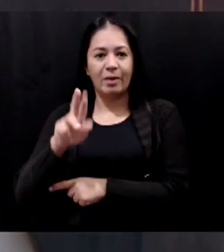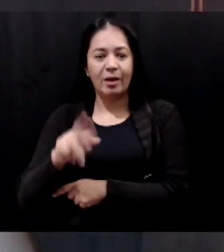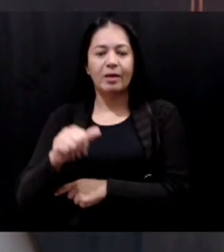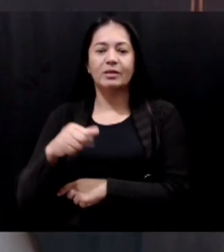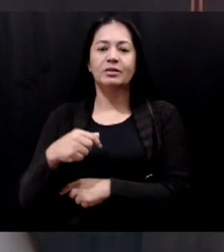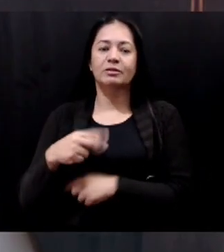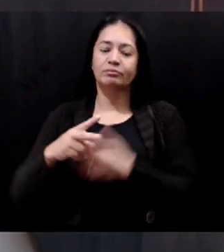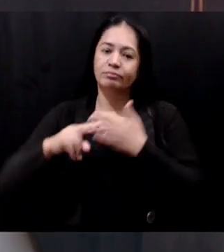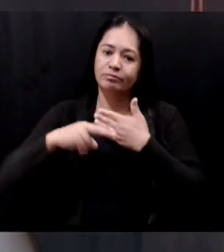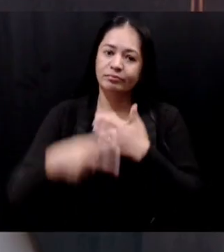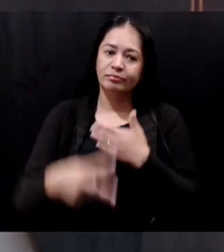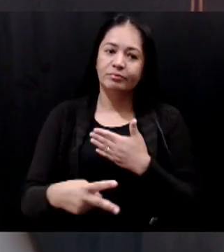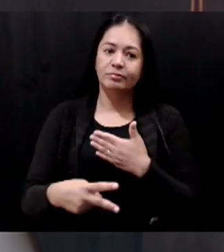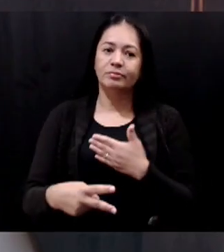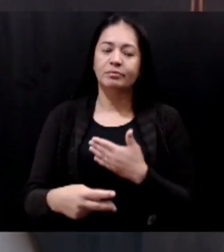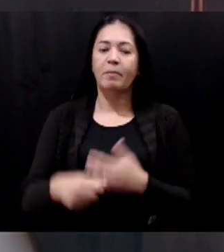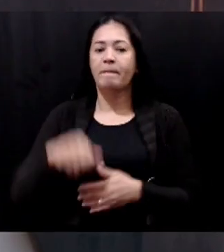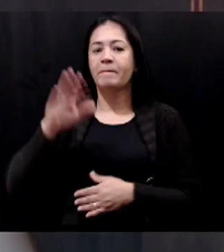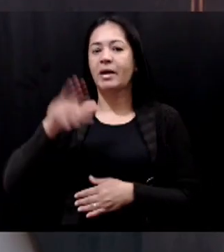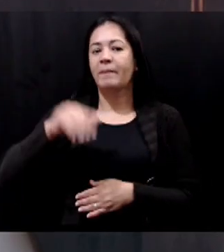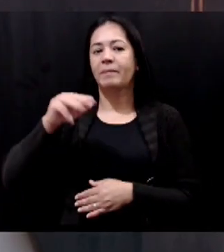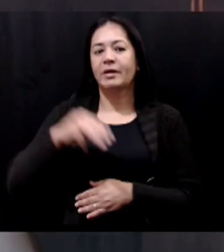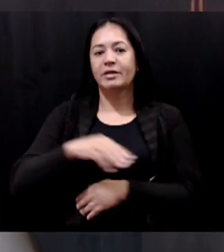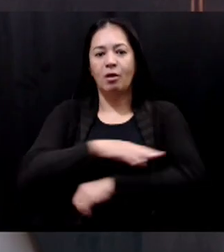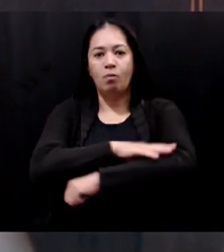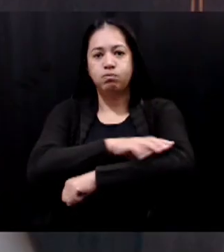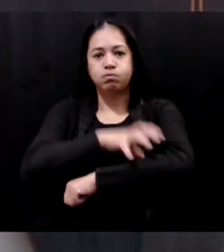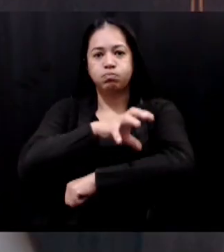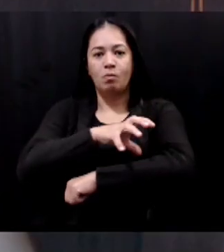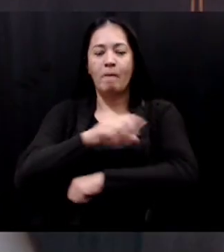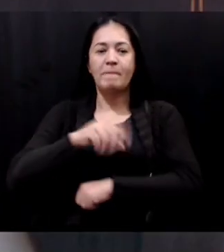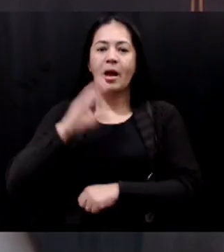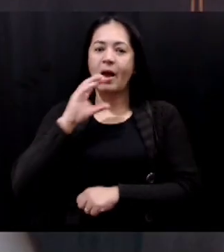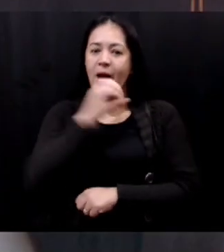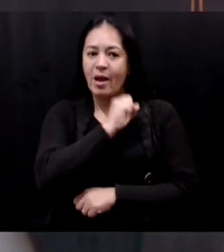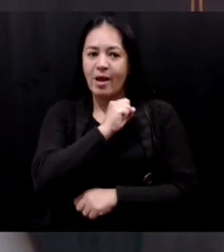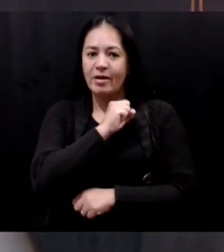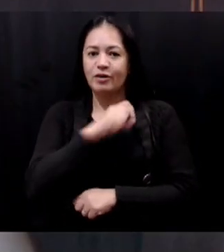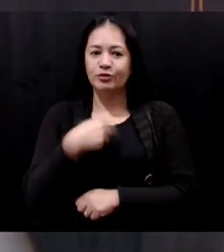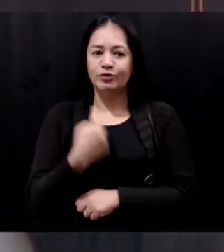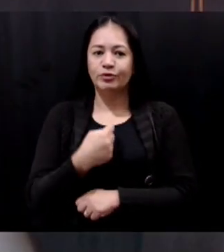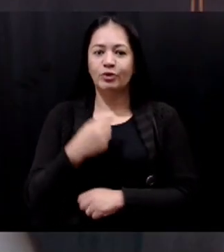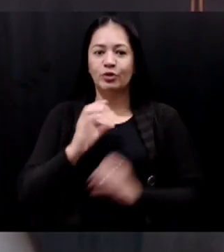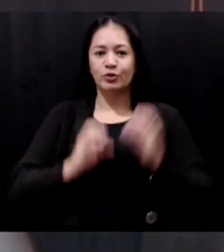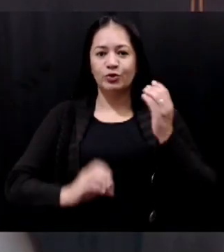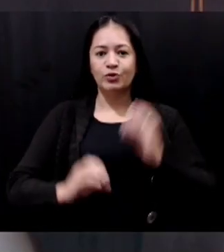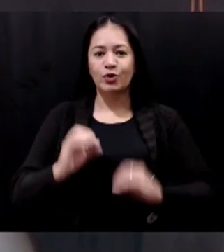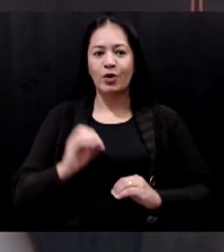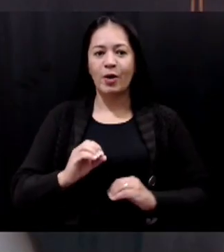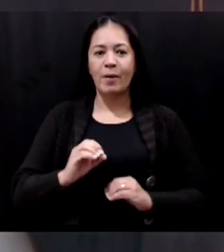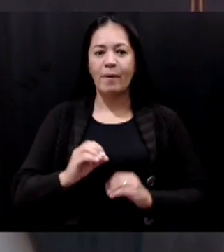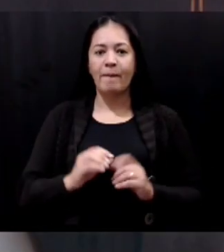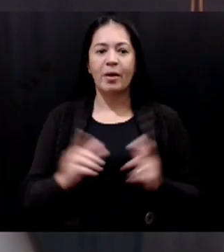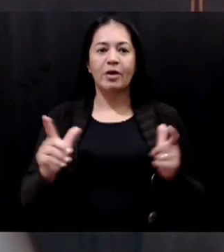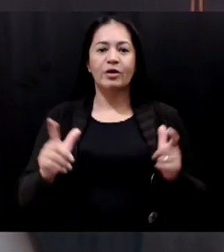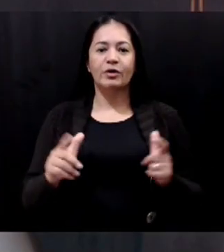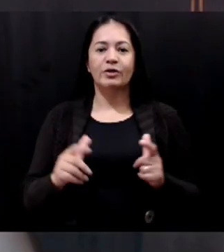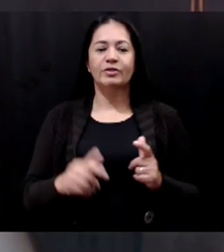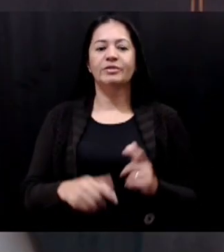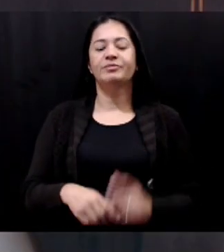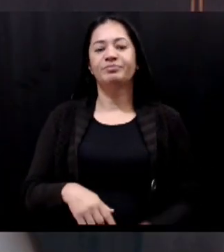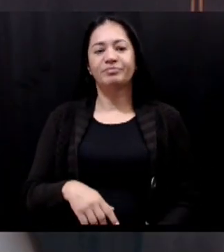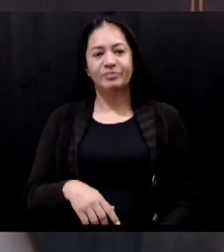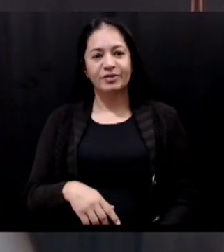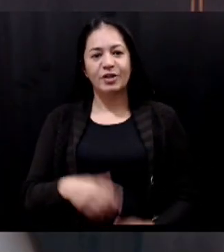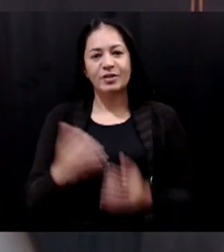Consequentemente, quanto mais músculo nós temos, mais rápido fica o nosso metabolismo, maior é a nossa taxa metabólica basal, e